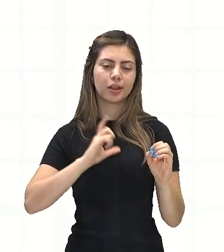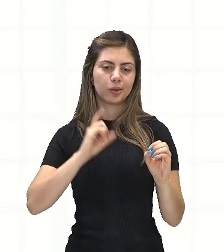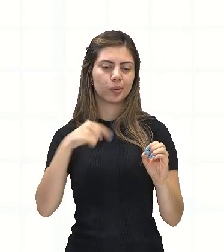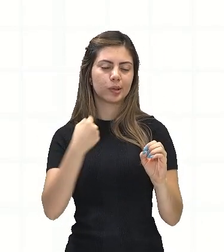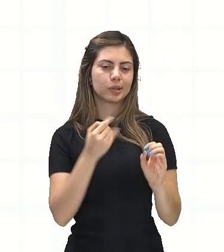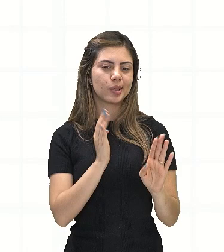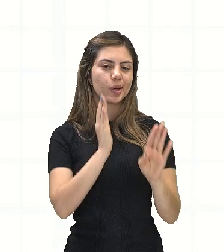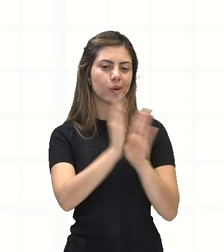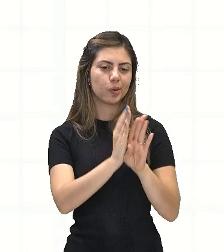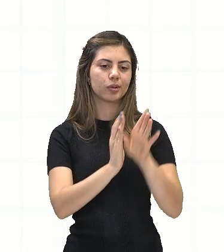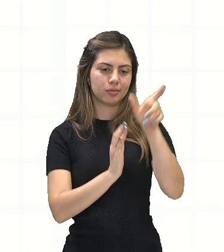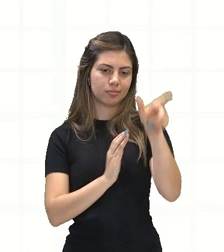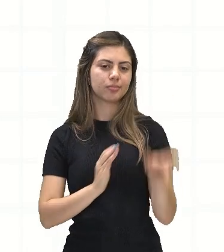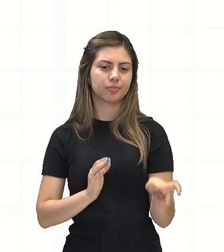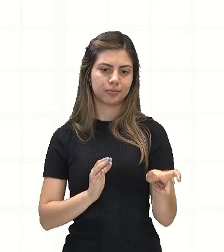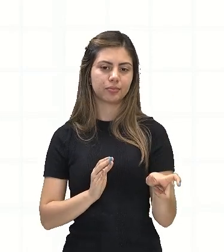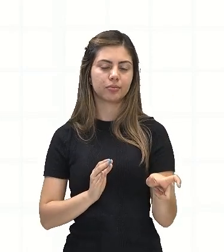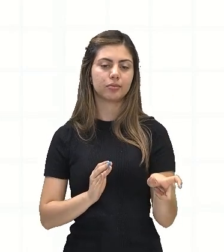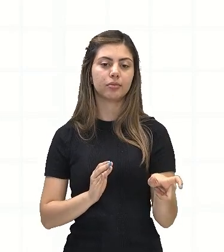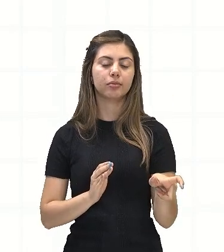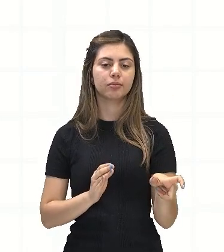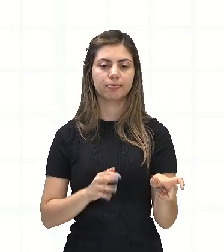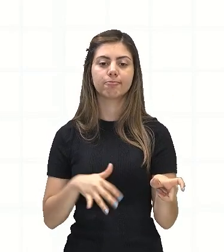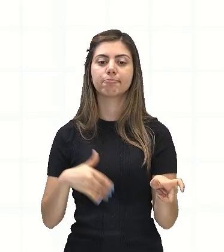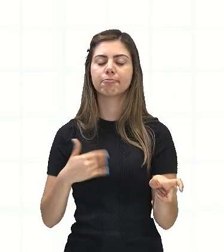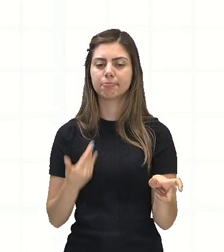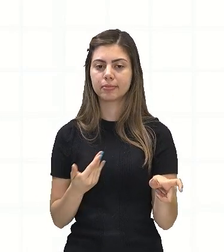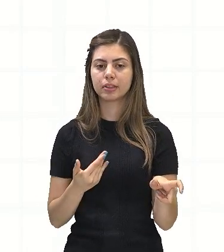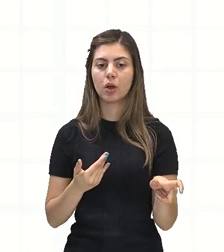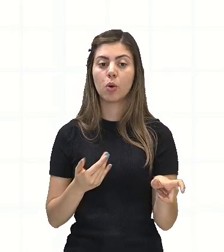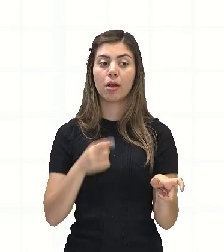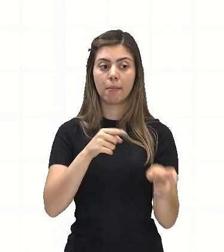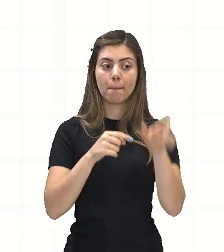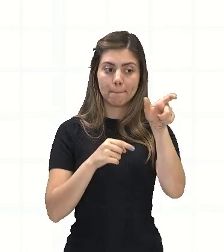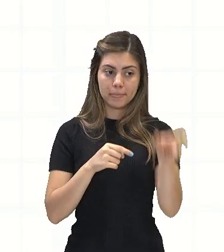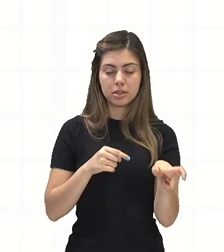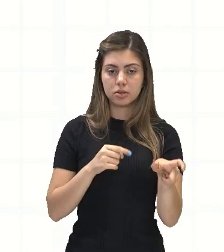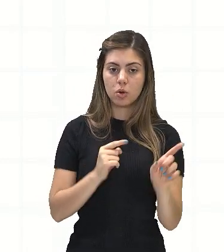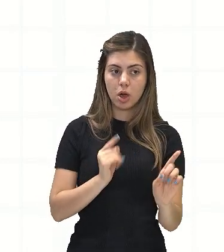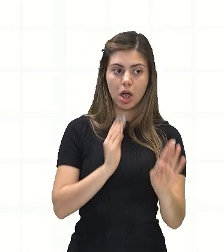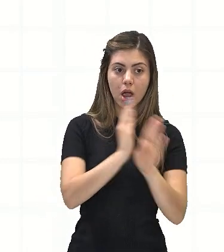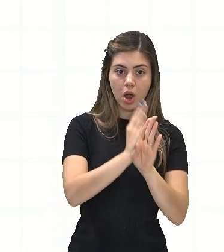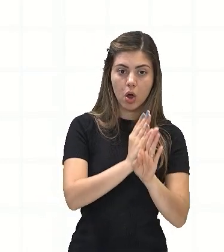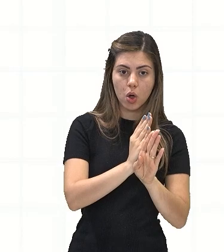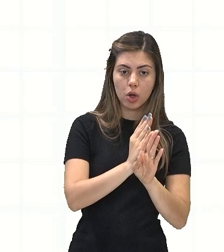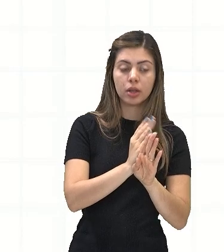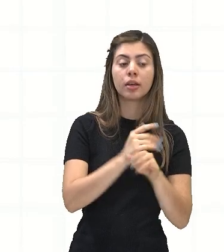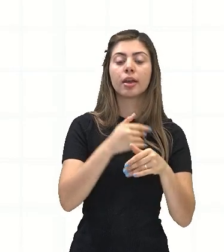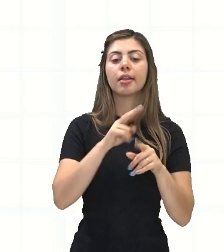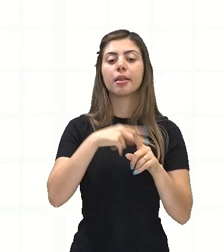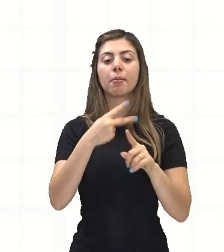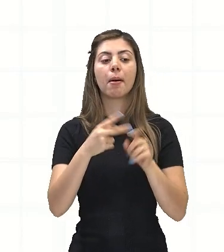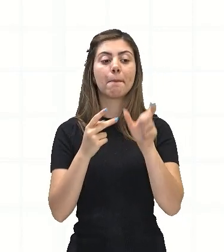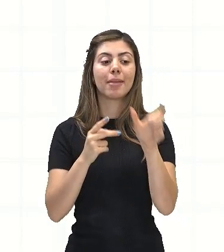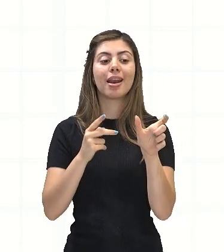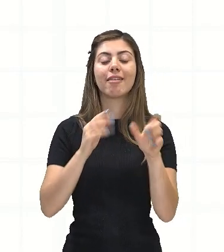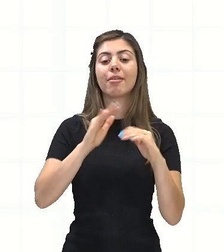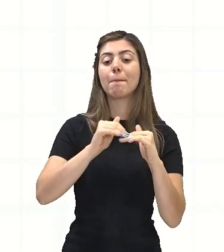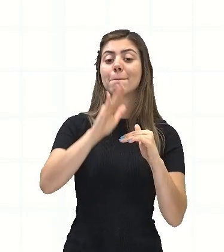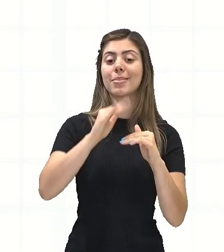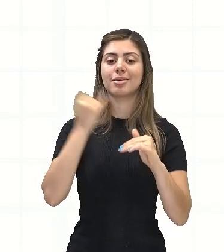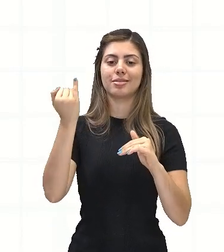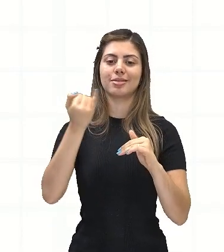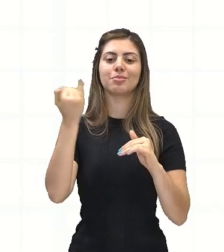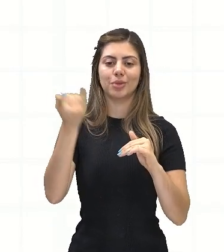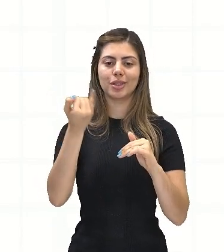Eu encontro o meu sujeito. E ao conseguir definir qual é a palavra mais importante, eu defino